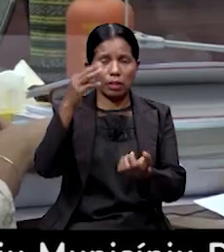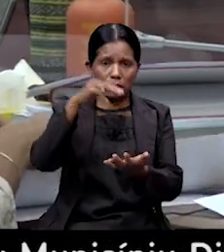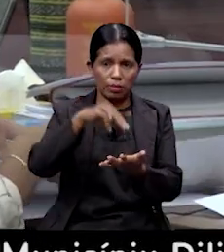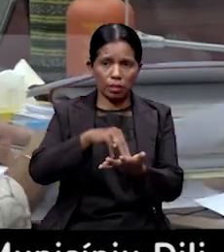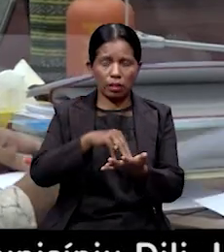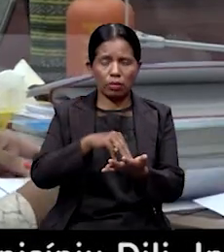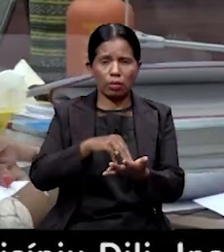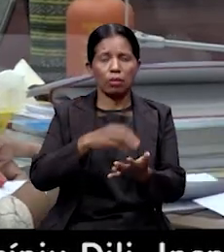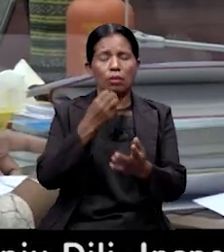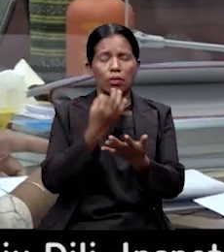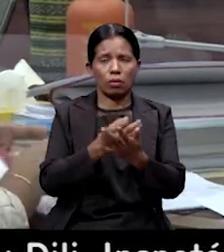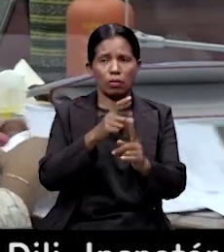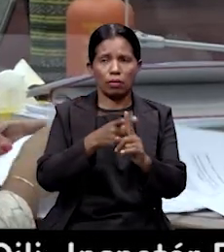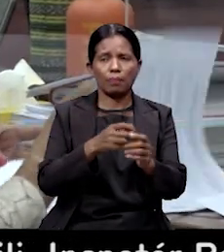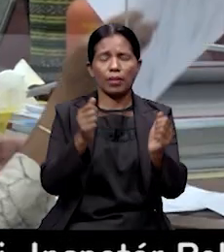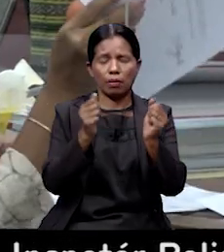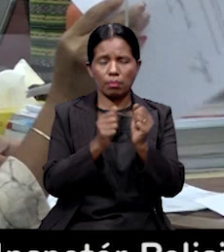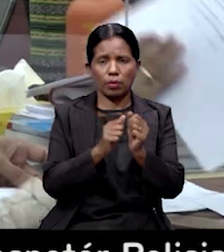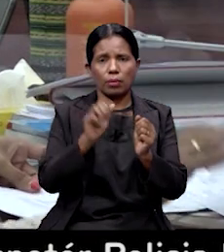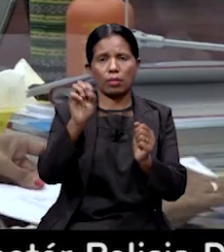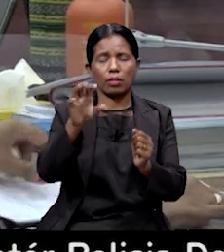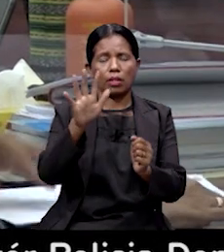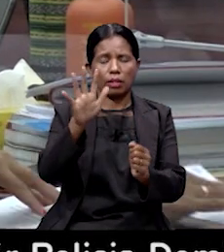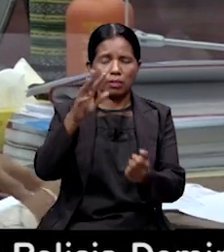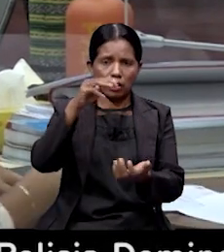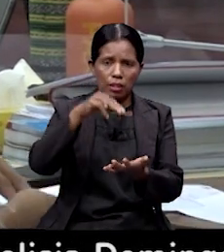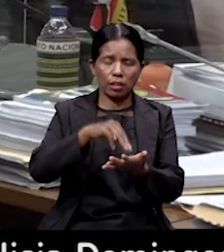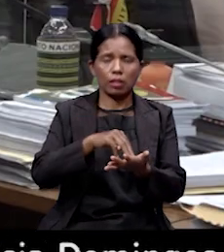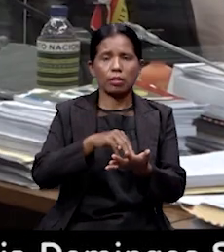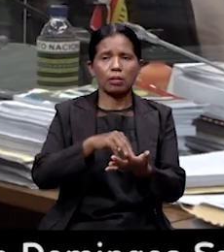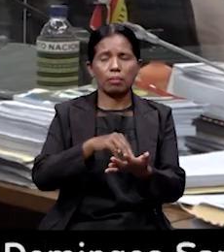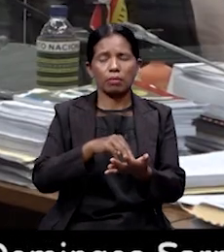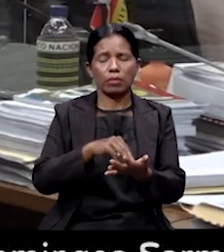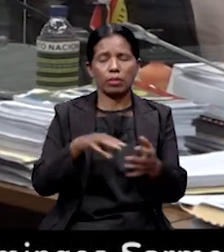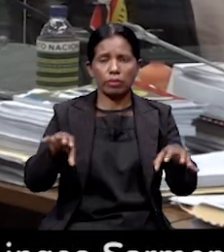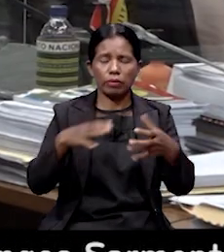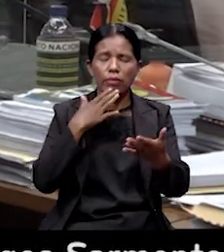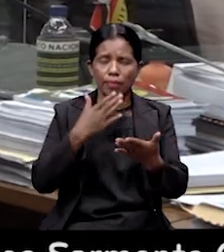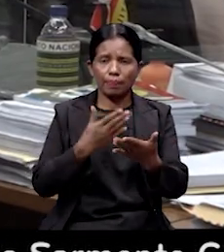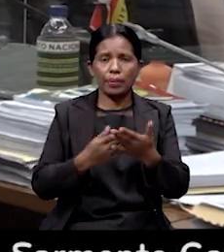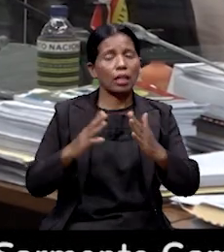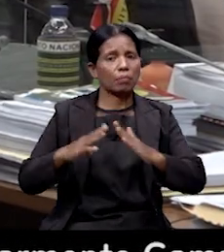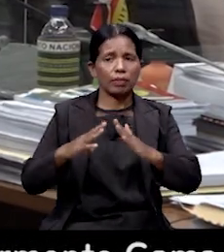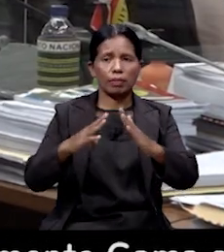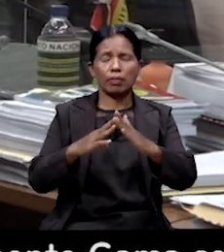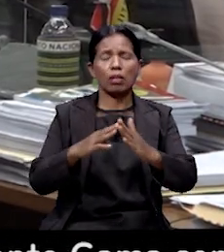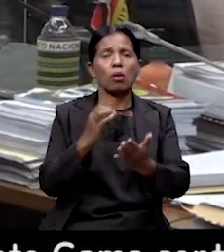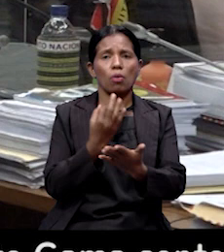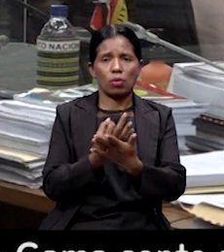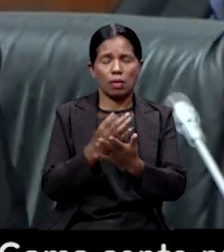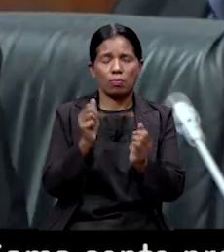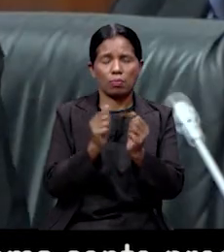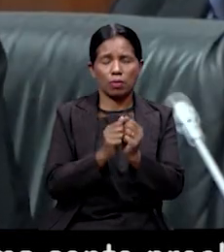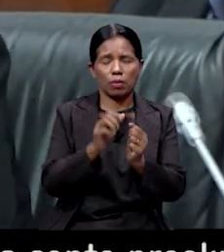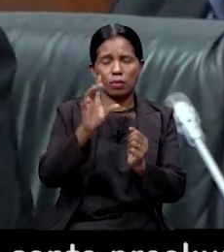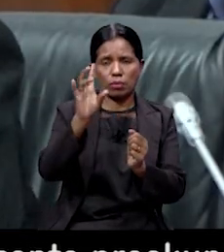e vencimento, Hamutuk tocam Lima Resin, bem serviço tocam Nen Resin, capital menor, Rihun Atosito Resin,